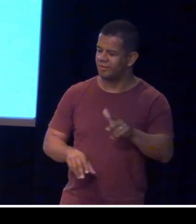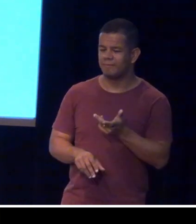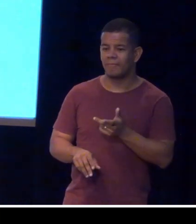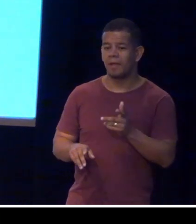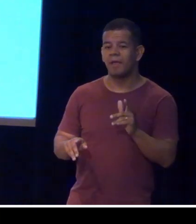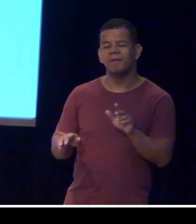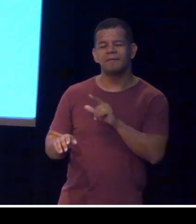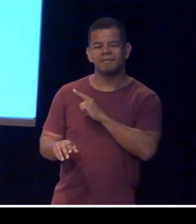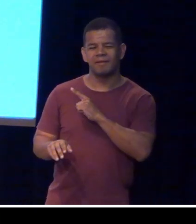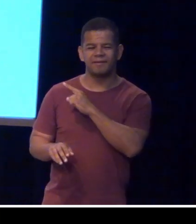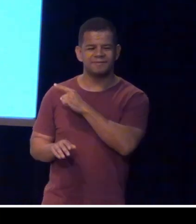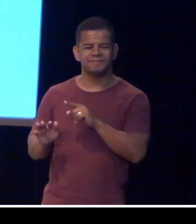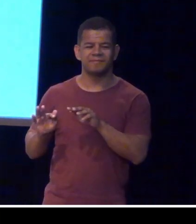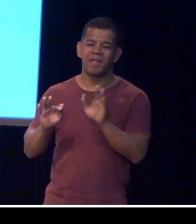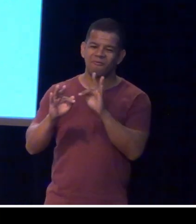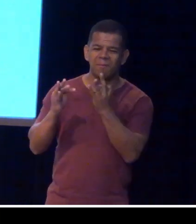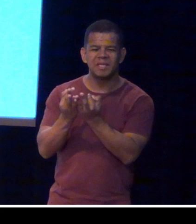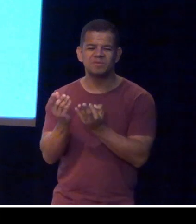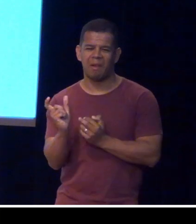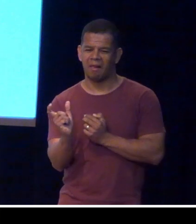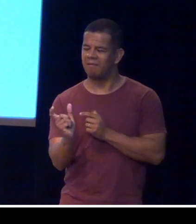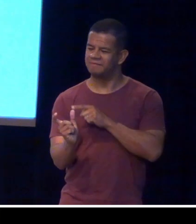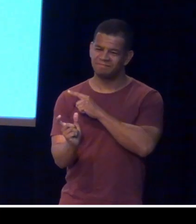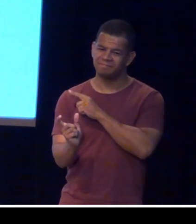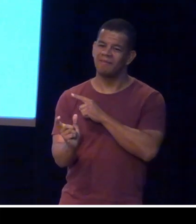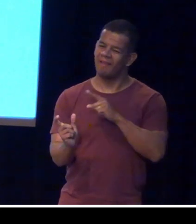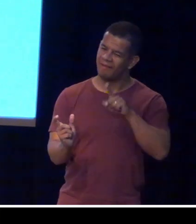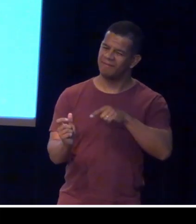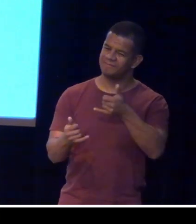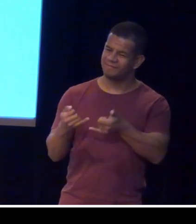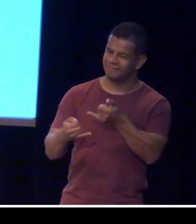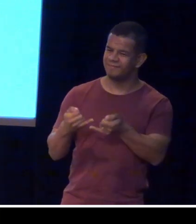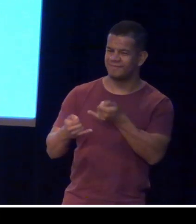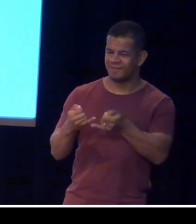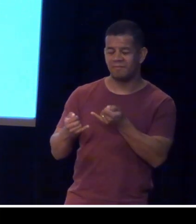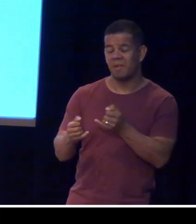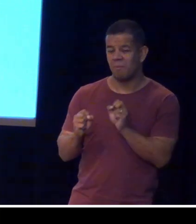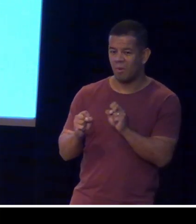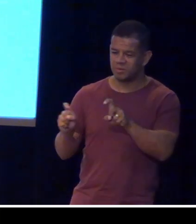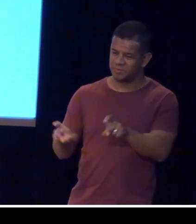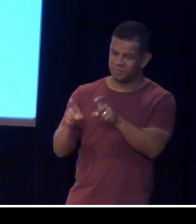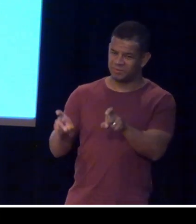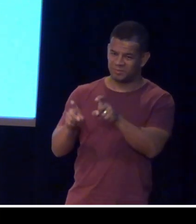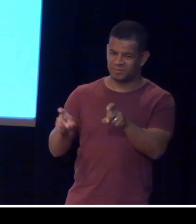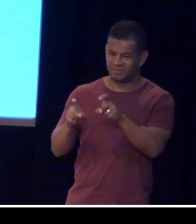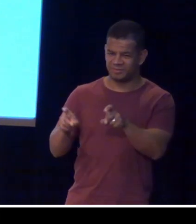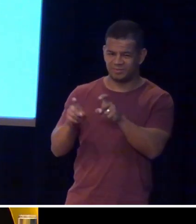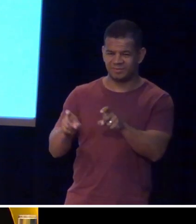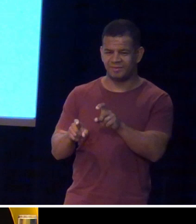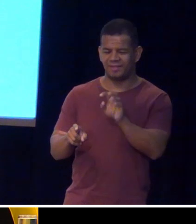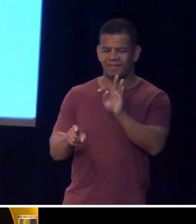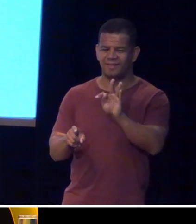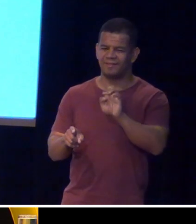Famílias de palavras, né, e usando um jogo clássico, né, do computador, que é o Tetris.